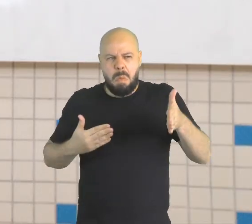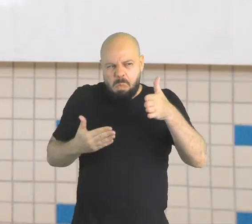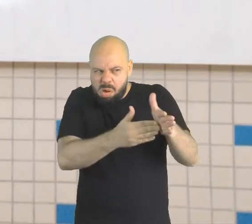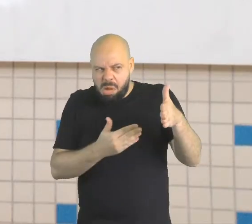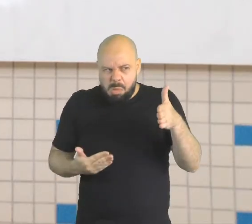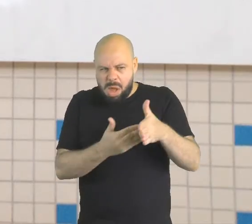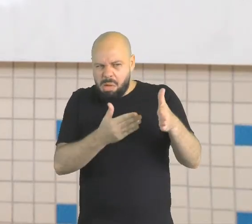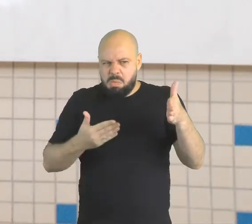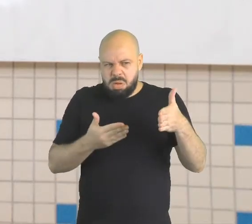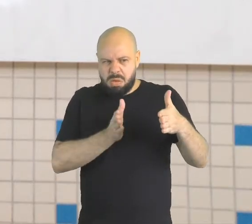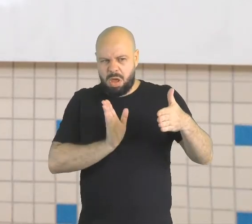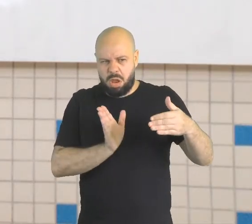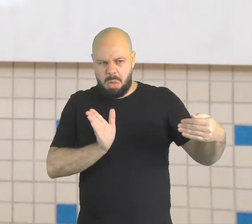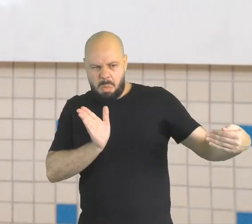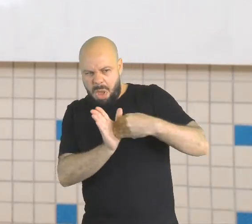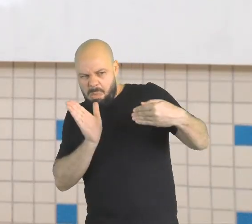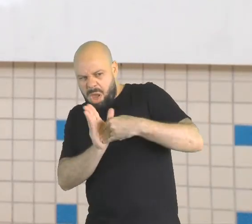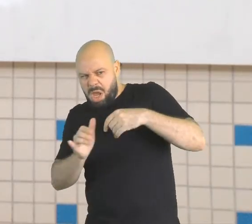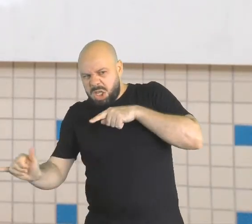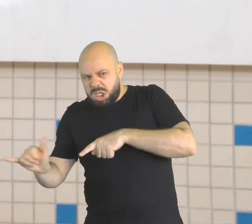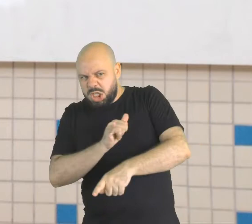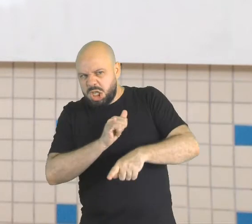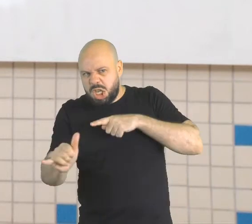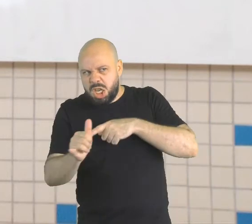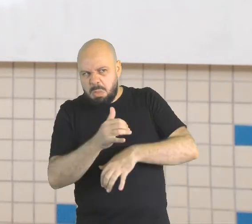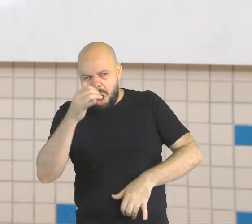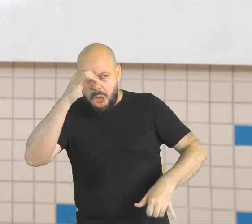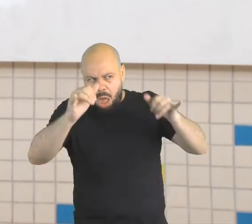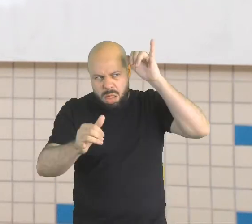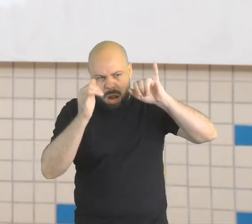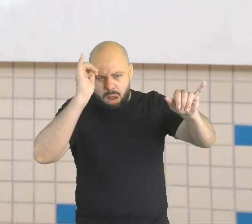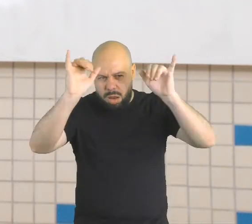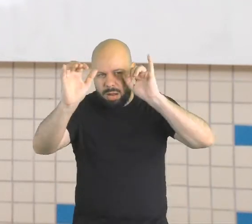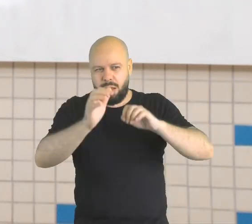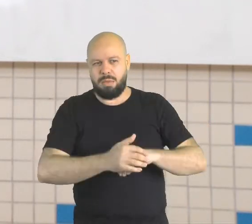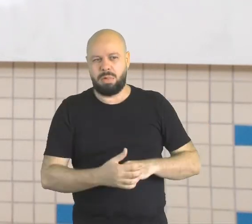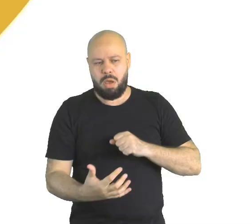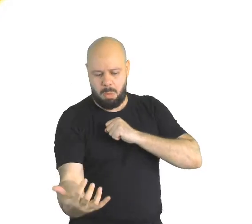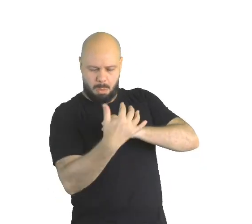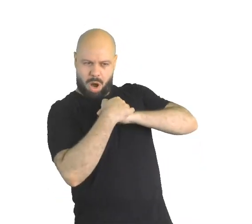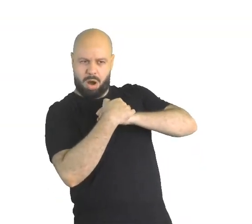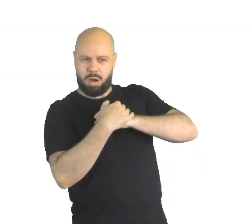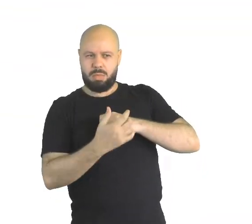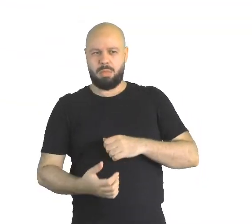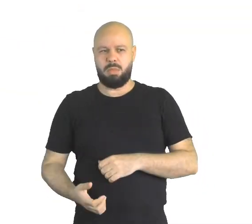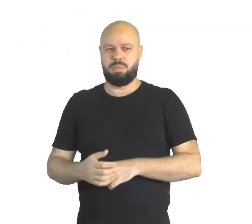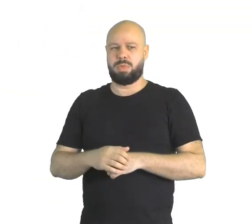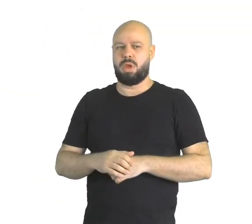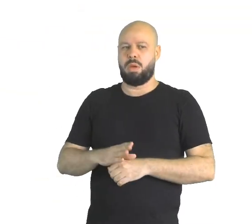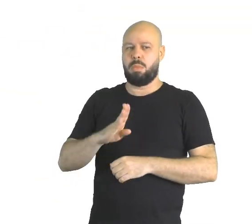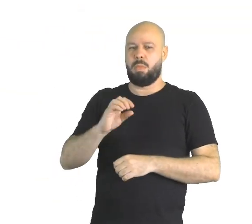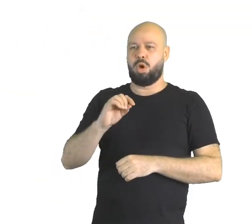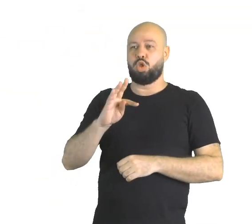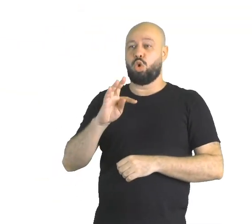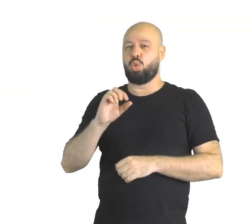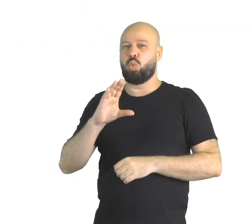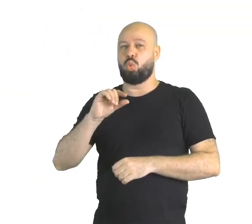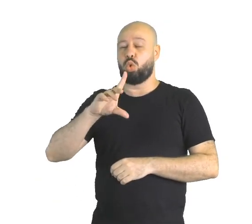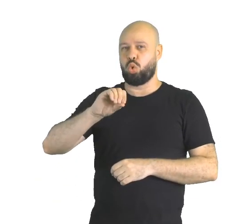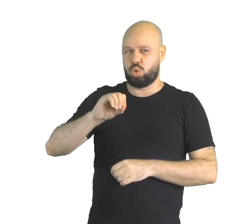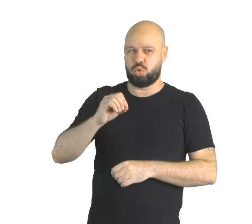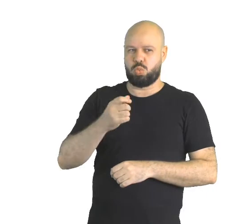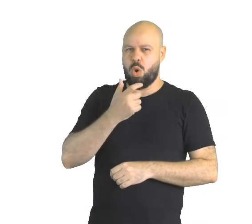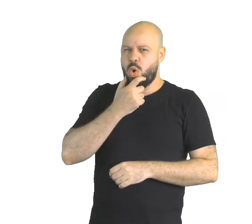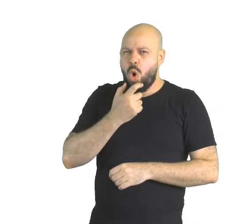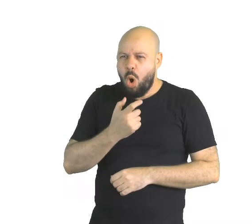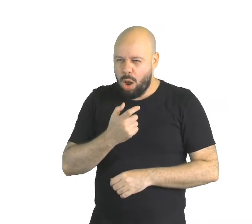os portugueses, os famosos botocudos. Aqui nós temos uma outra imagem, a possível ideia